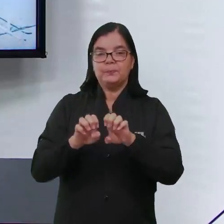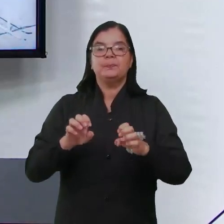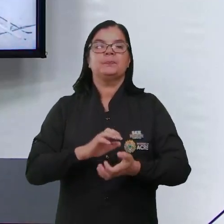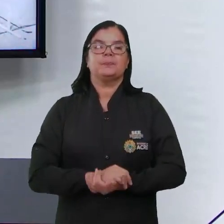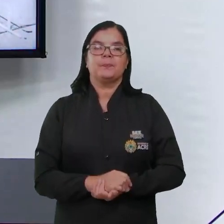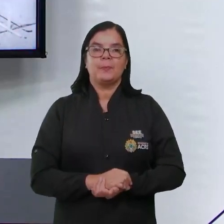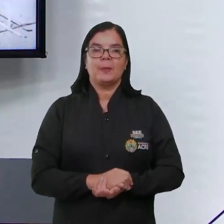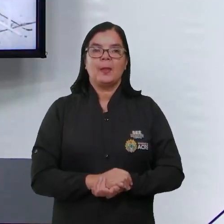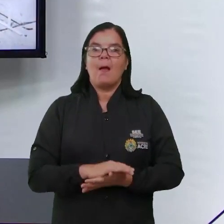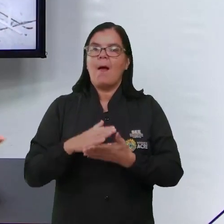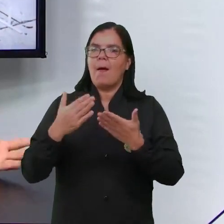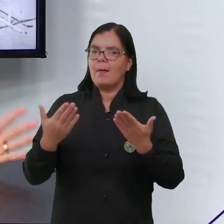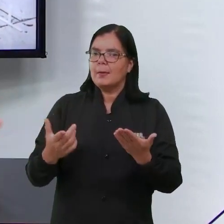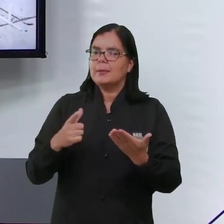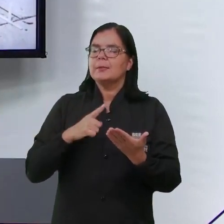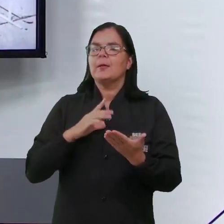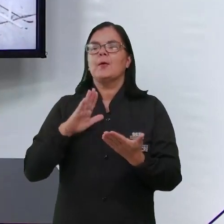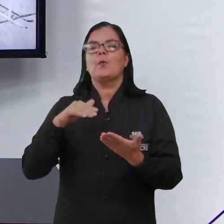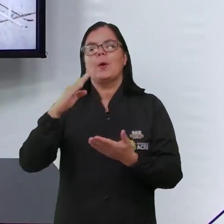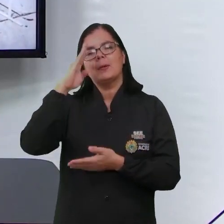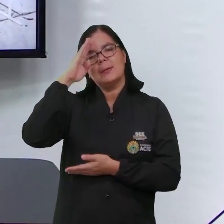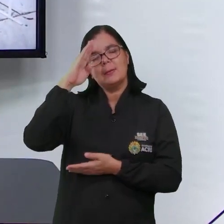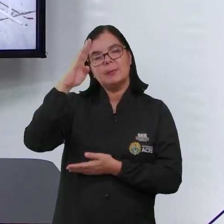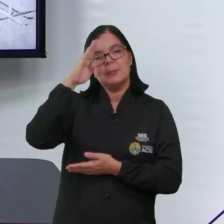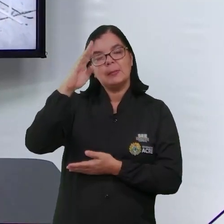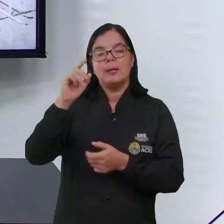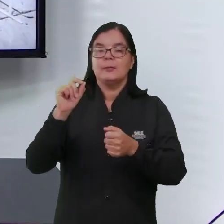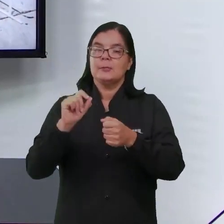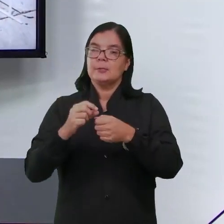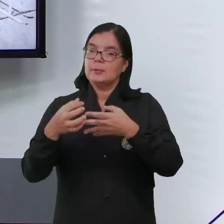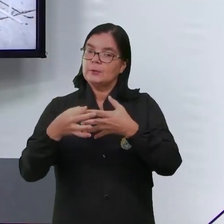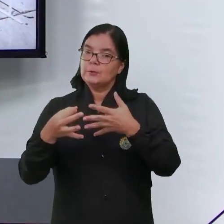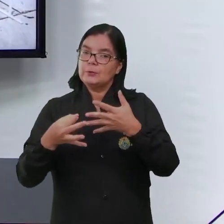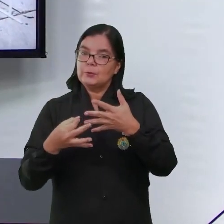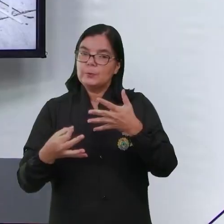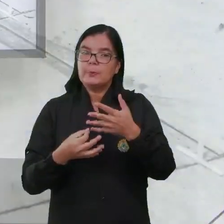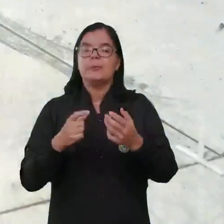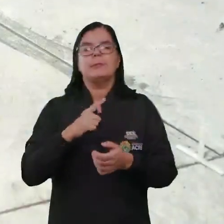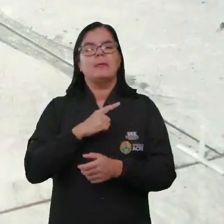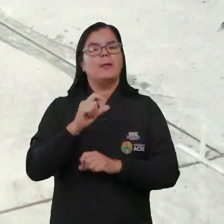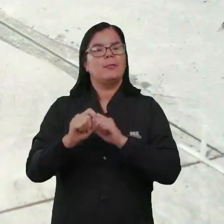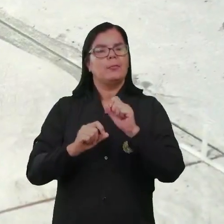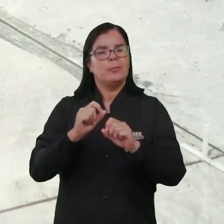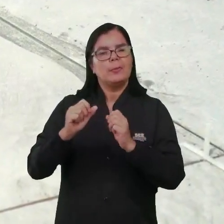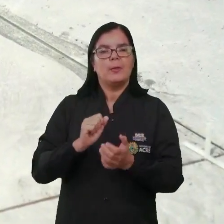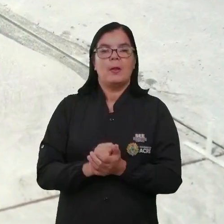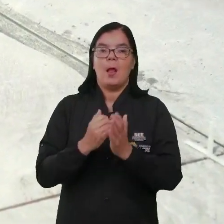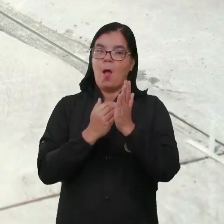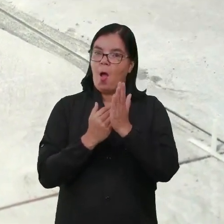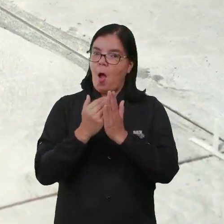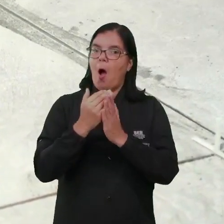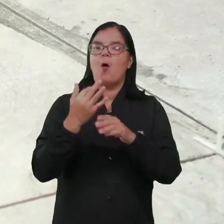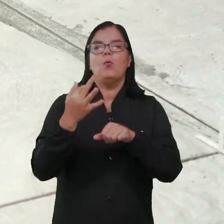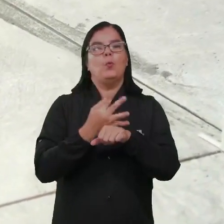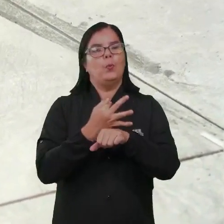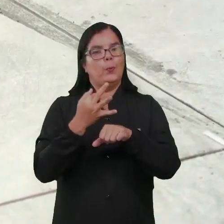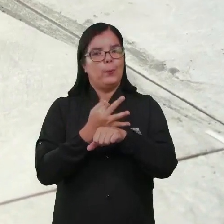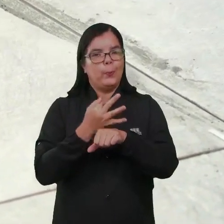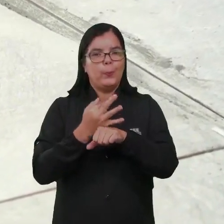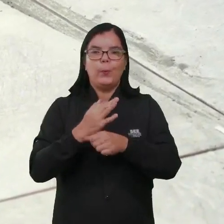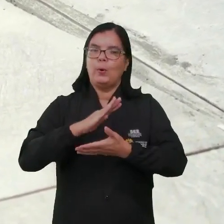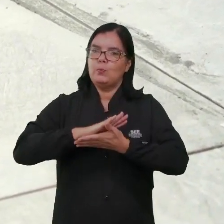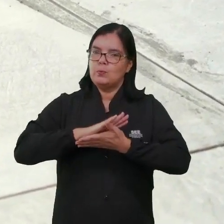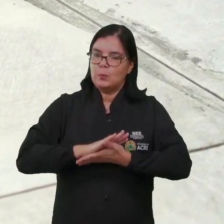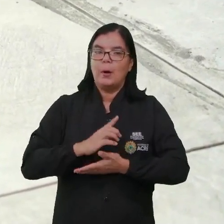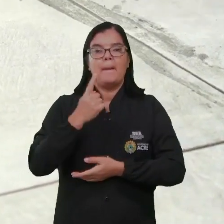gente? E aí, gente, quais são as principais propriedades, gente? Ele vai ter o quê? Uma alta resistência à compressão, né?